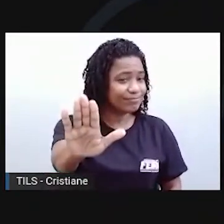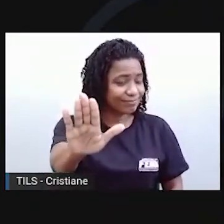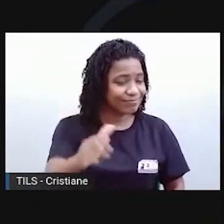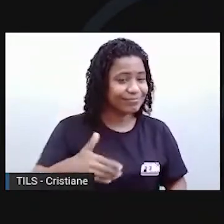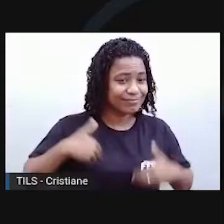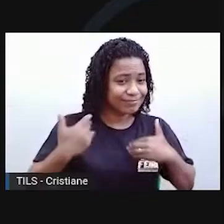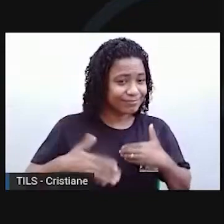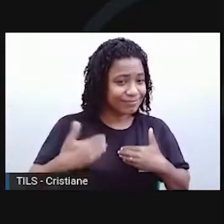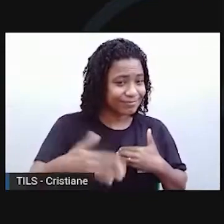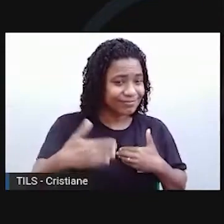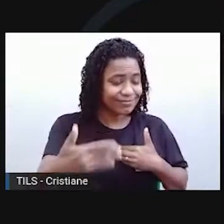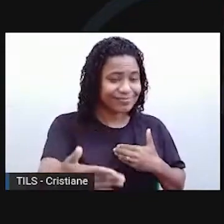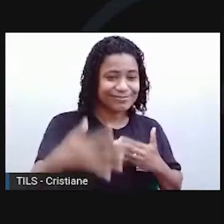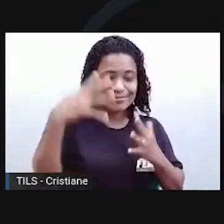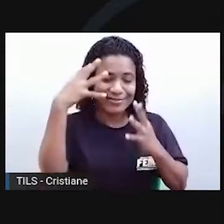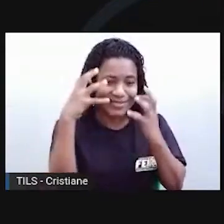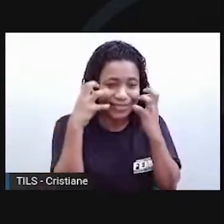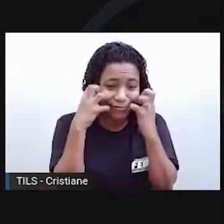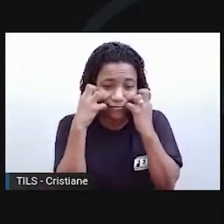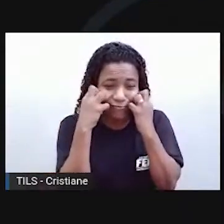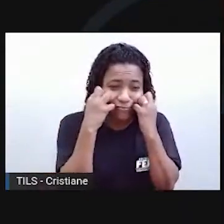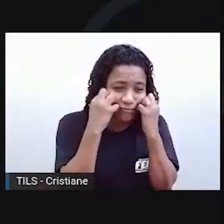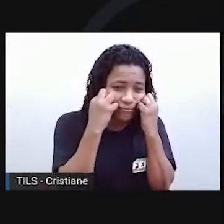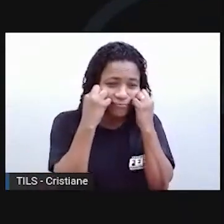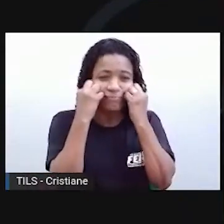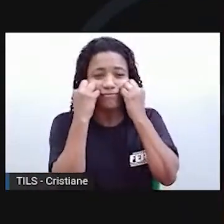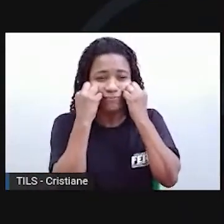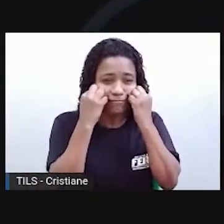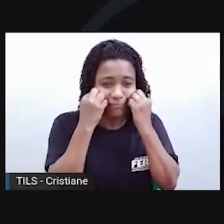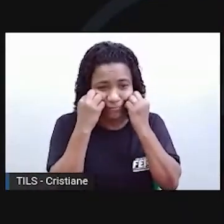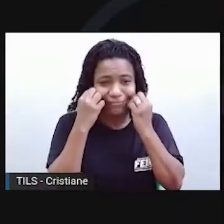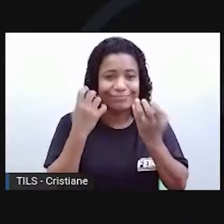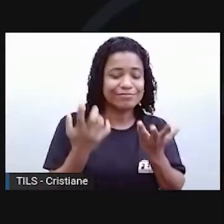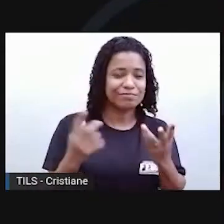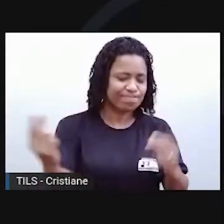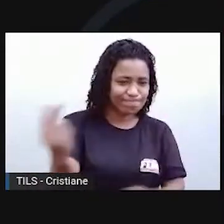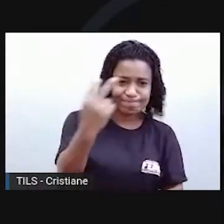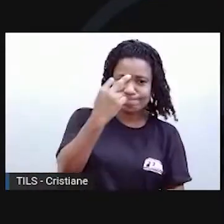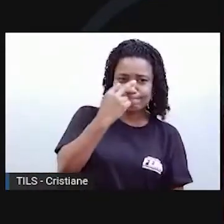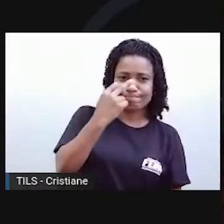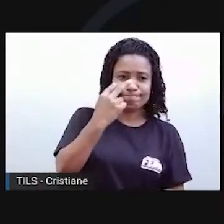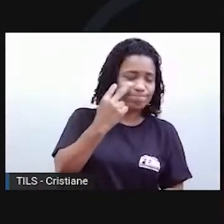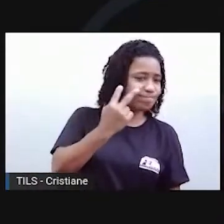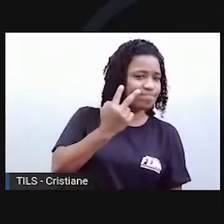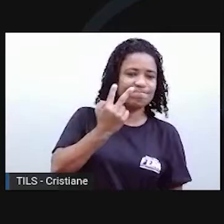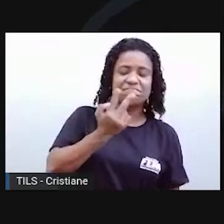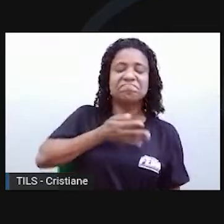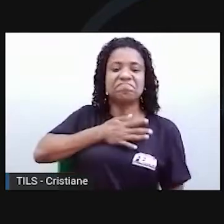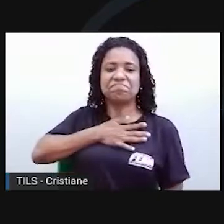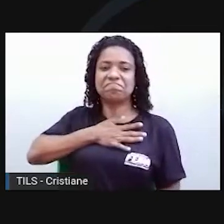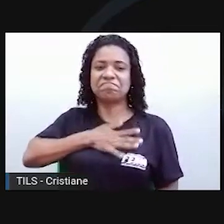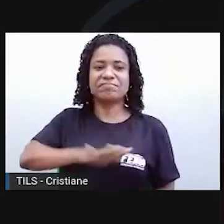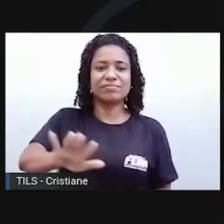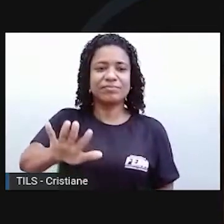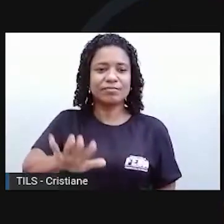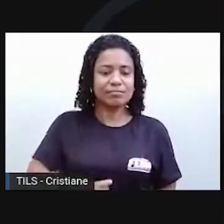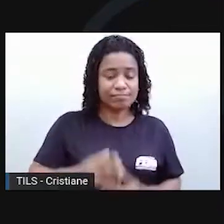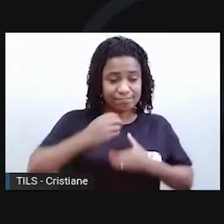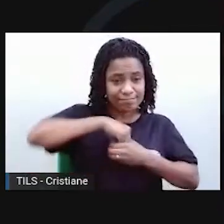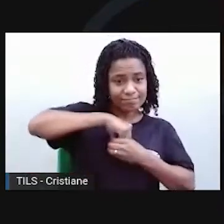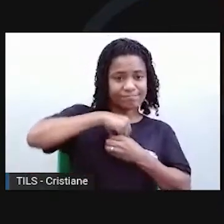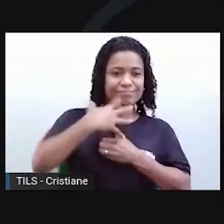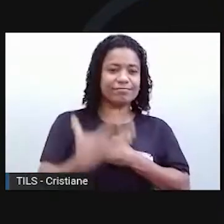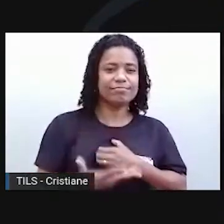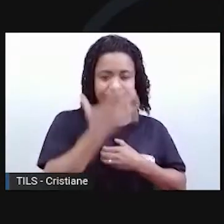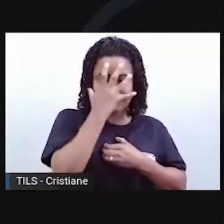pra envelhecer também. Se eu não sou aquilo que convém, a gente tem que se